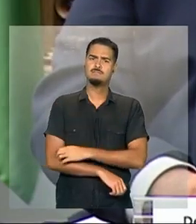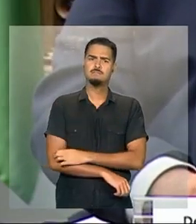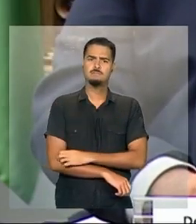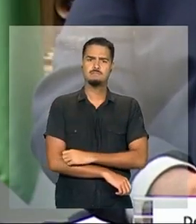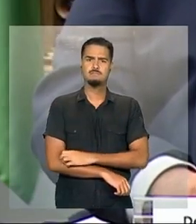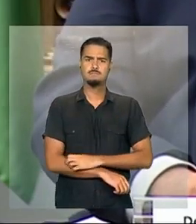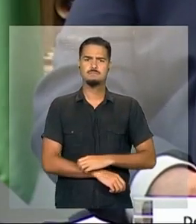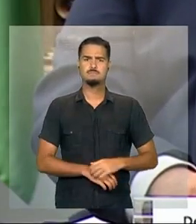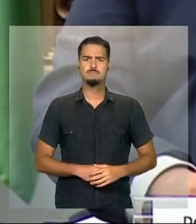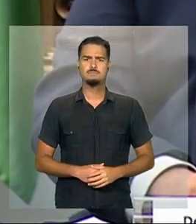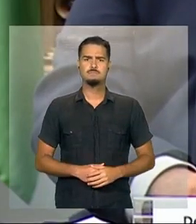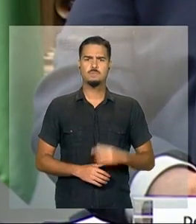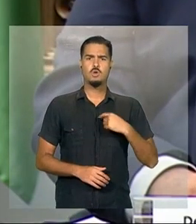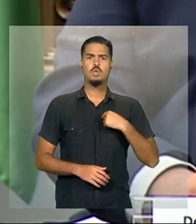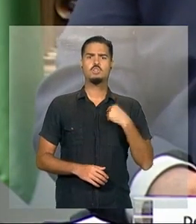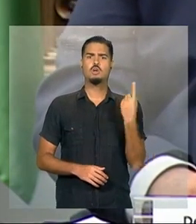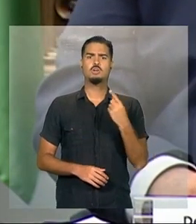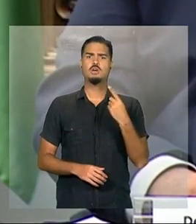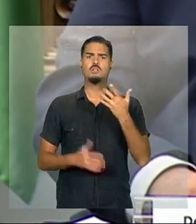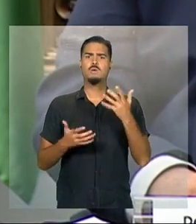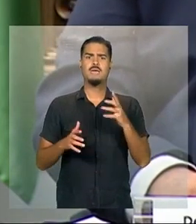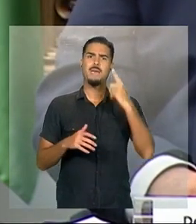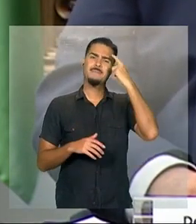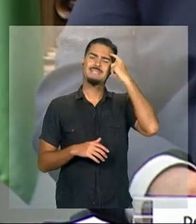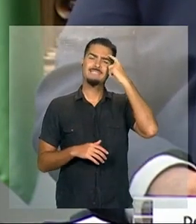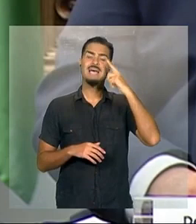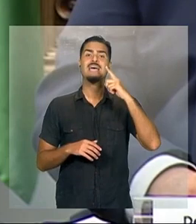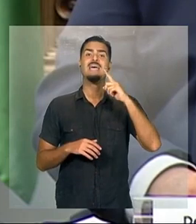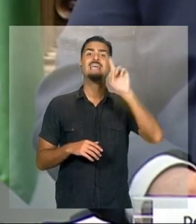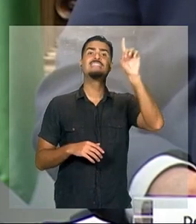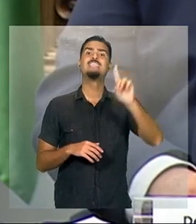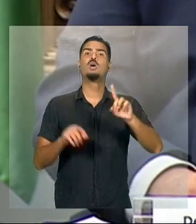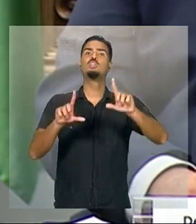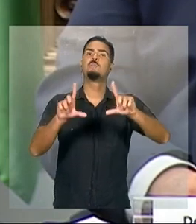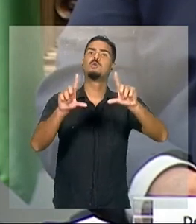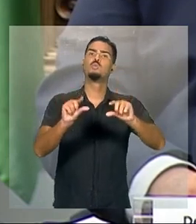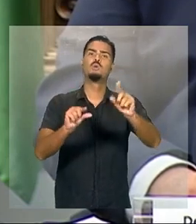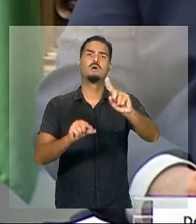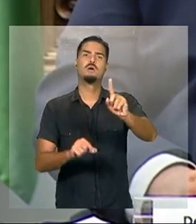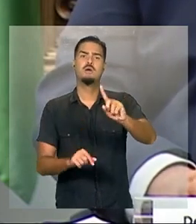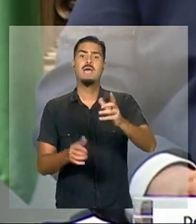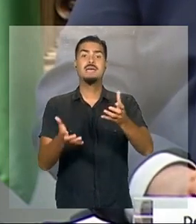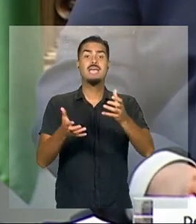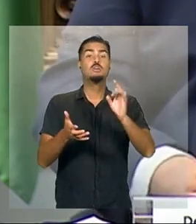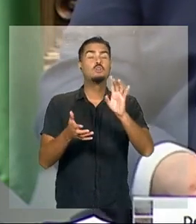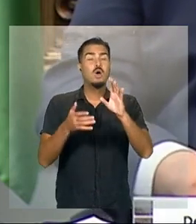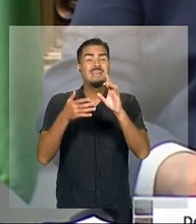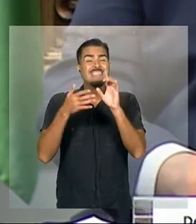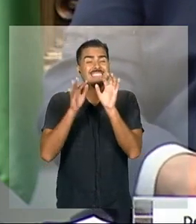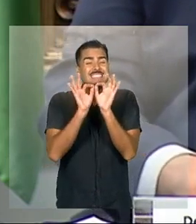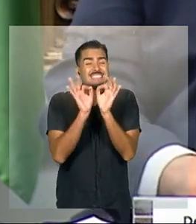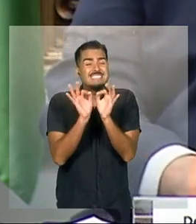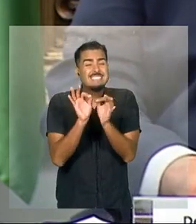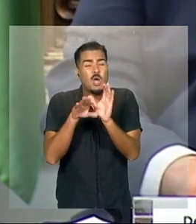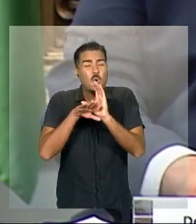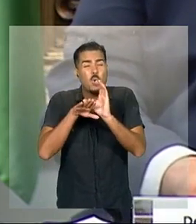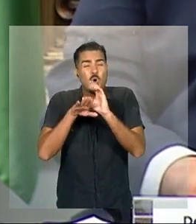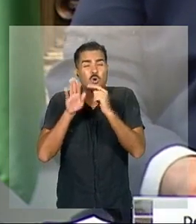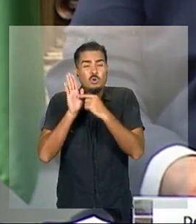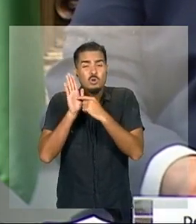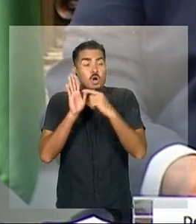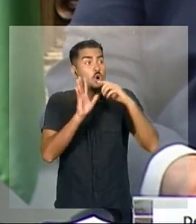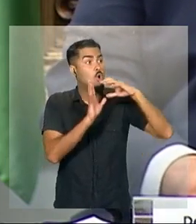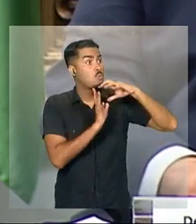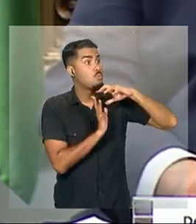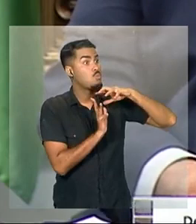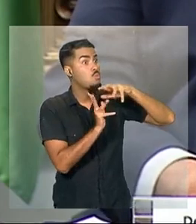propondo nenhuma redução de direito. O que se propõe é retirada de minúcias constitucionais que o mundo